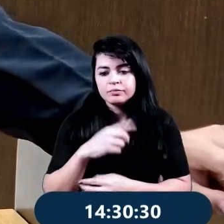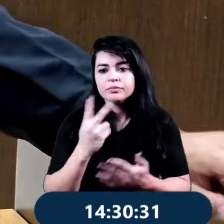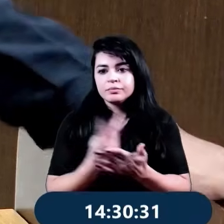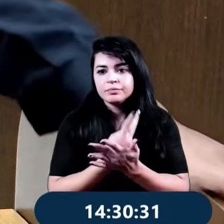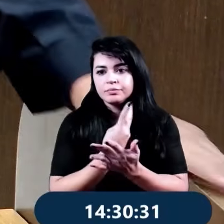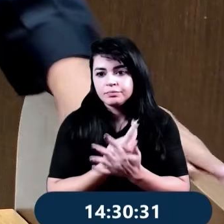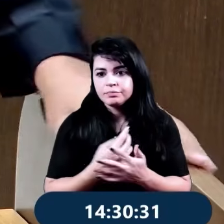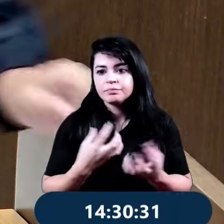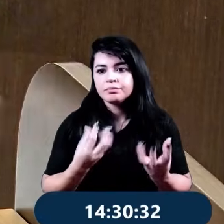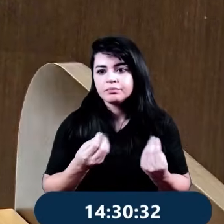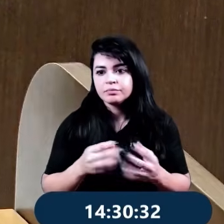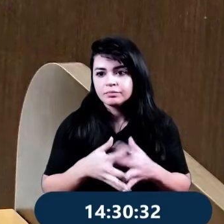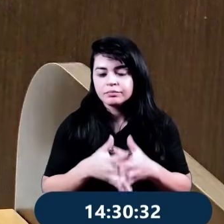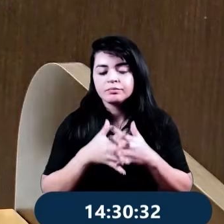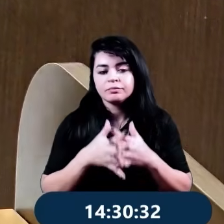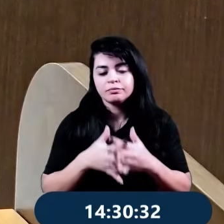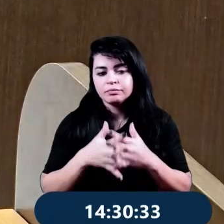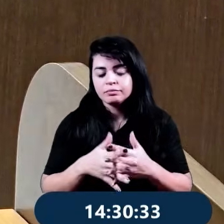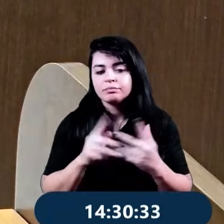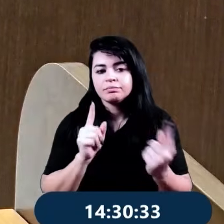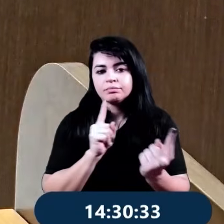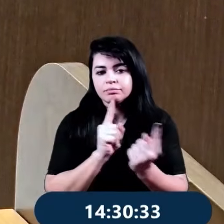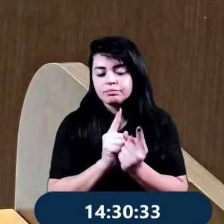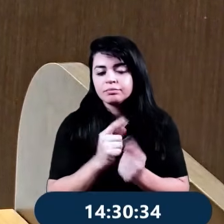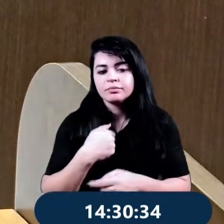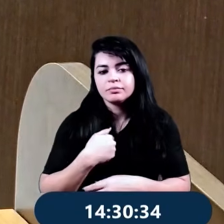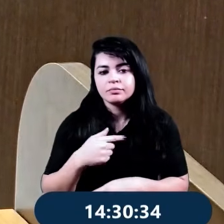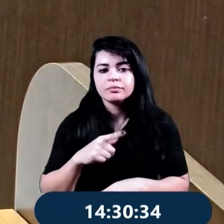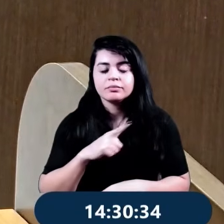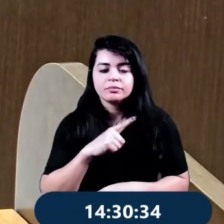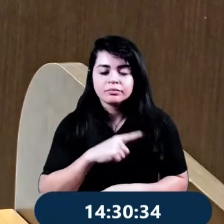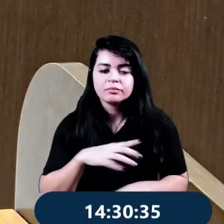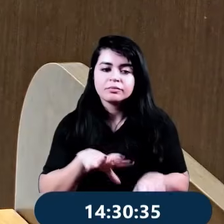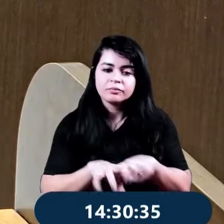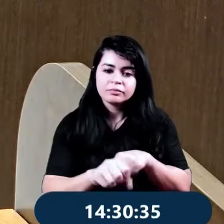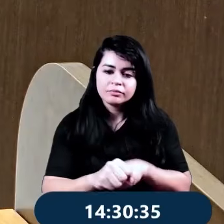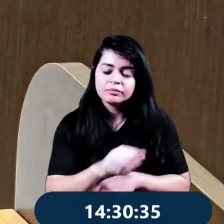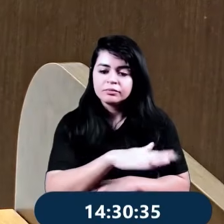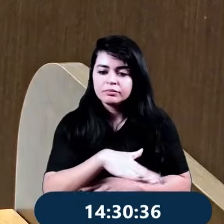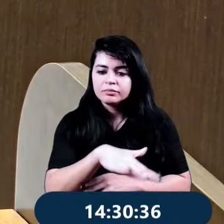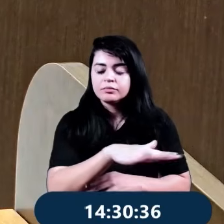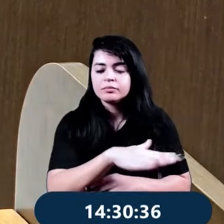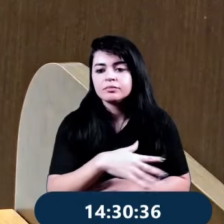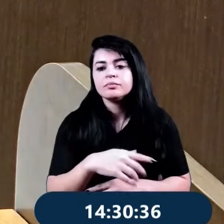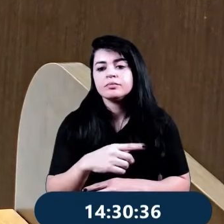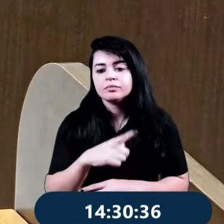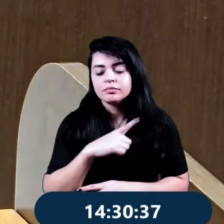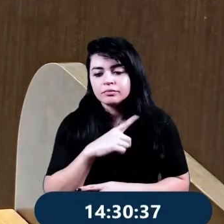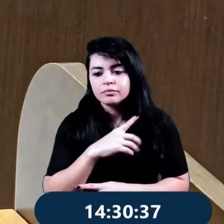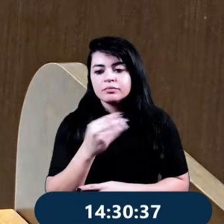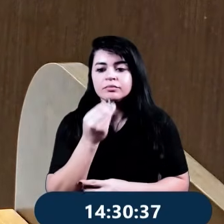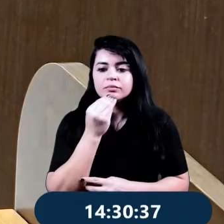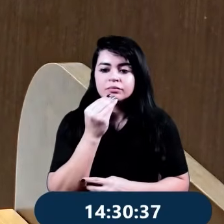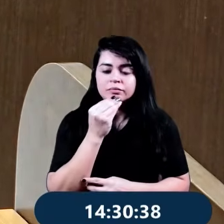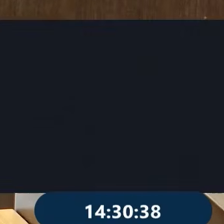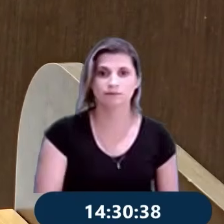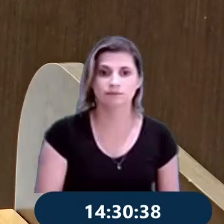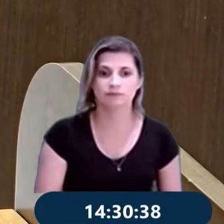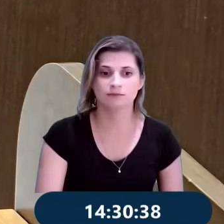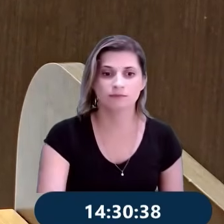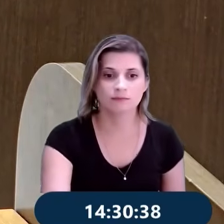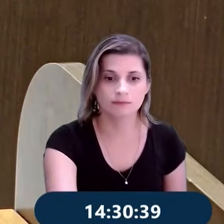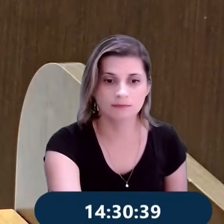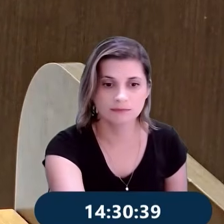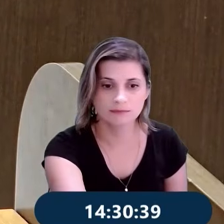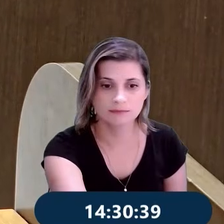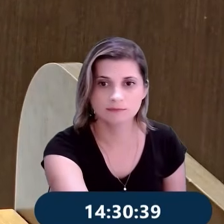tenho formação nessa área e tive a oportunidade de atender muitas ocorrências desse tipo. E eu acho que é válido o reconhecimento de